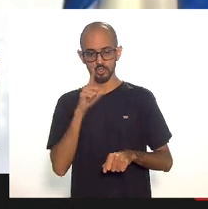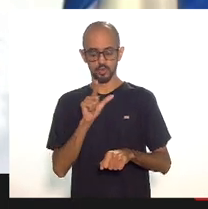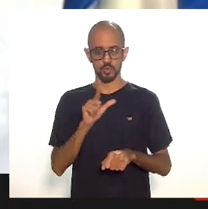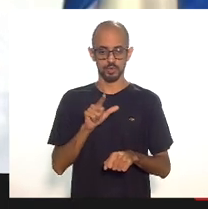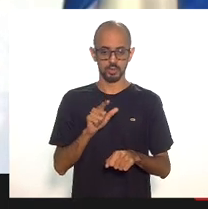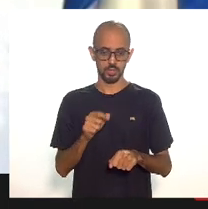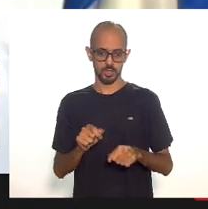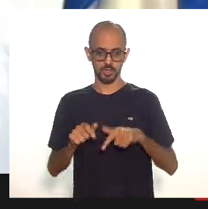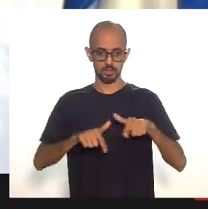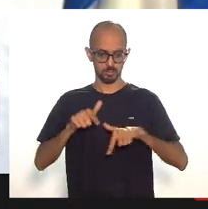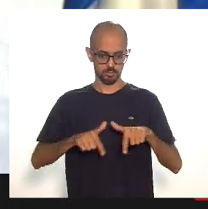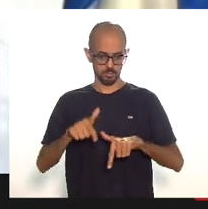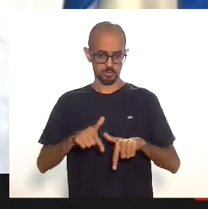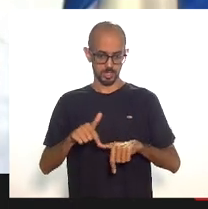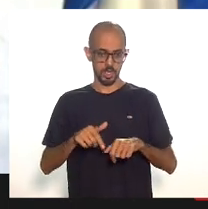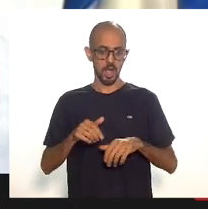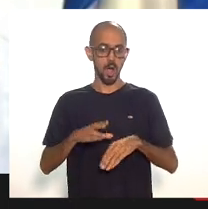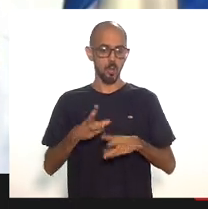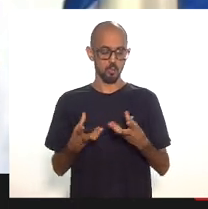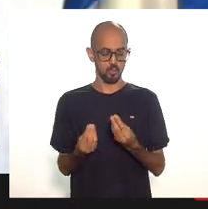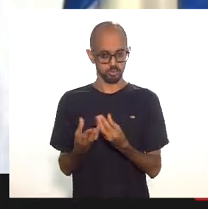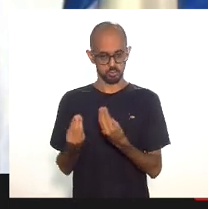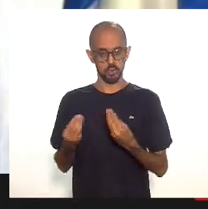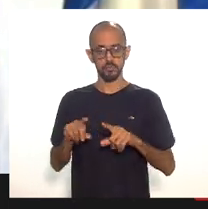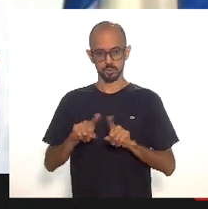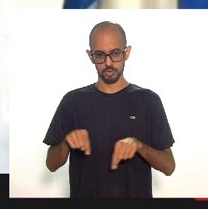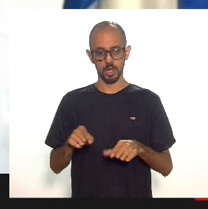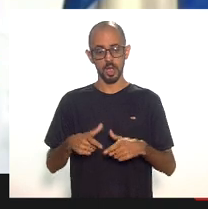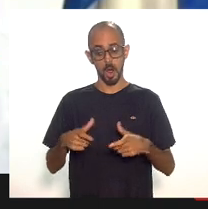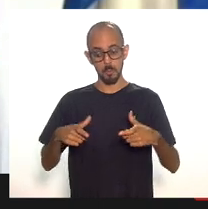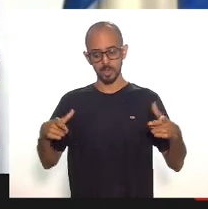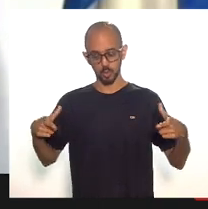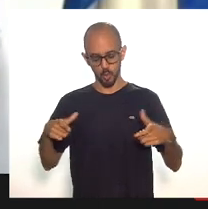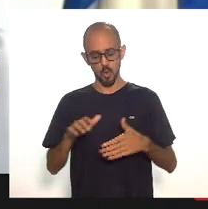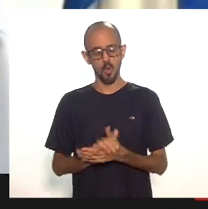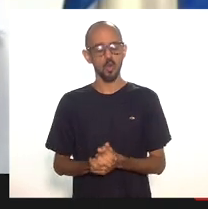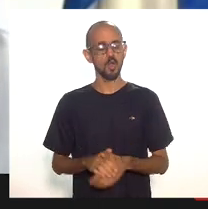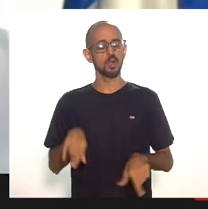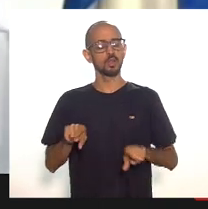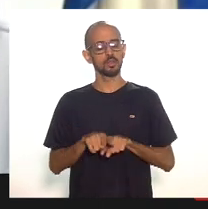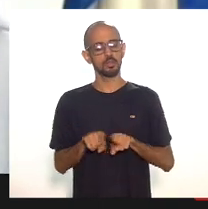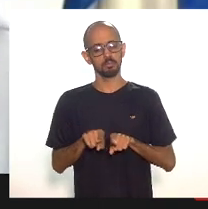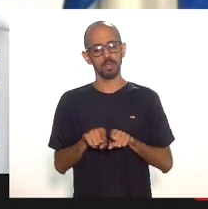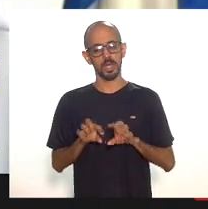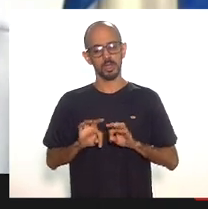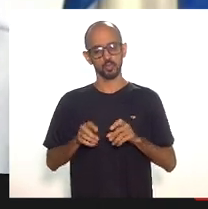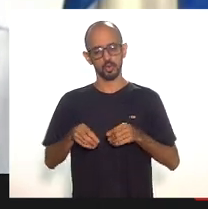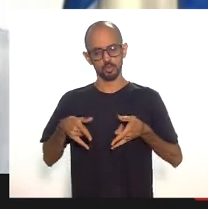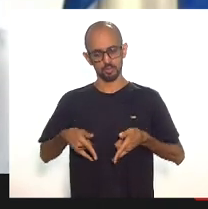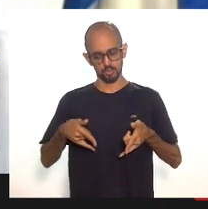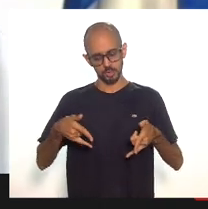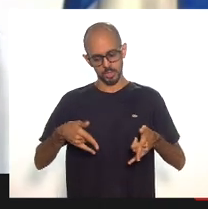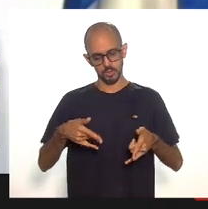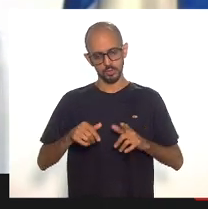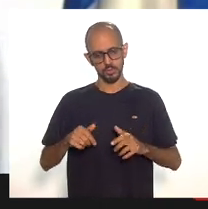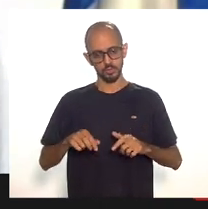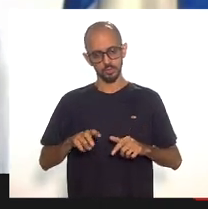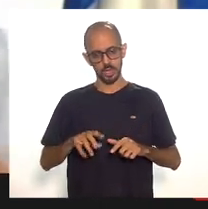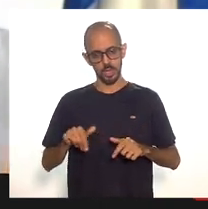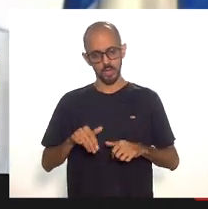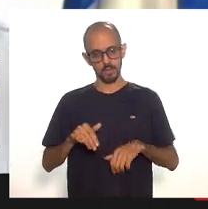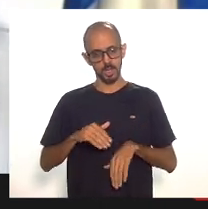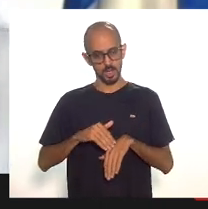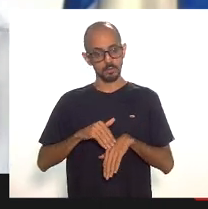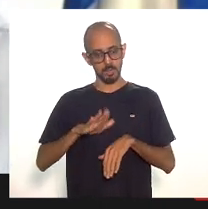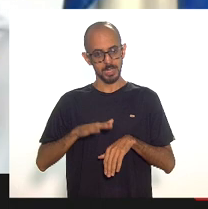rede. Então, aumentou muito o número de profissionais. E esses leitos que estão sendo abertos, a grande maioria deles são leitos que